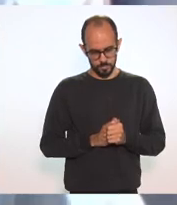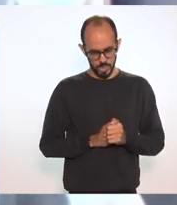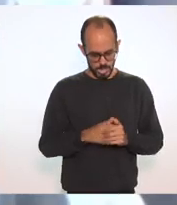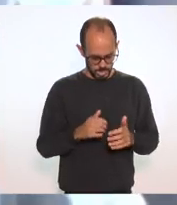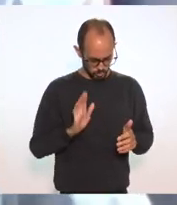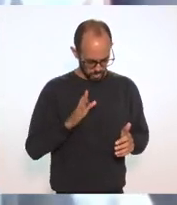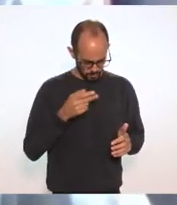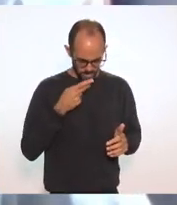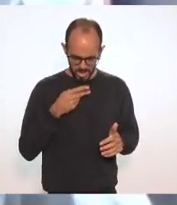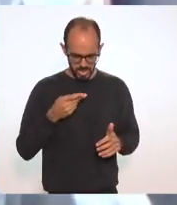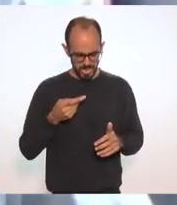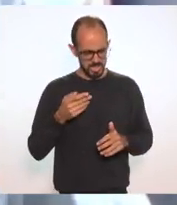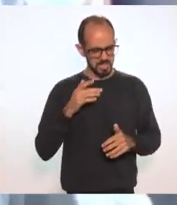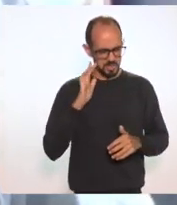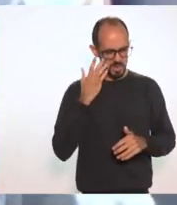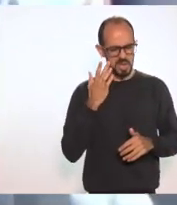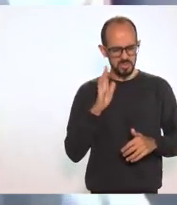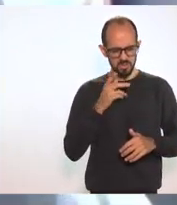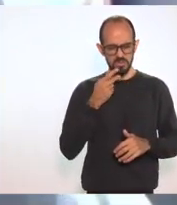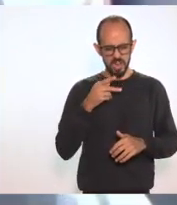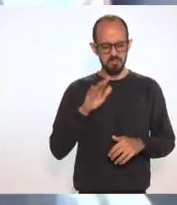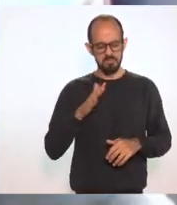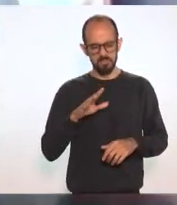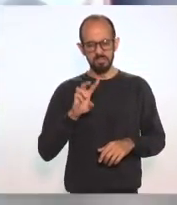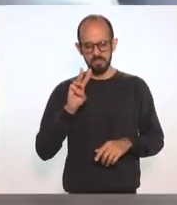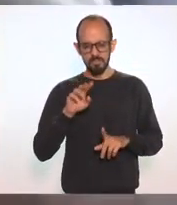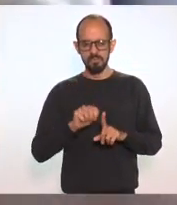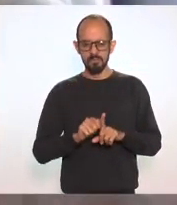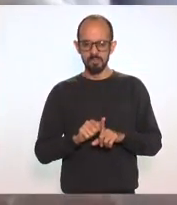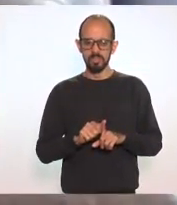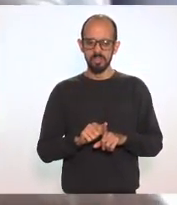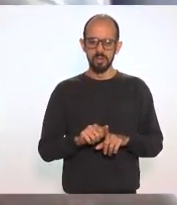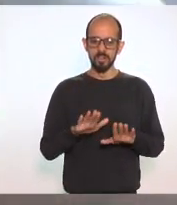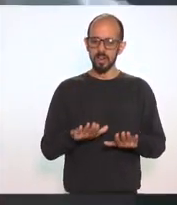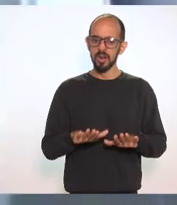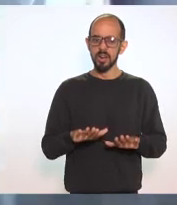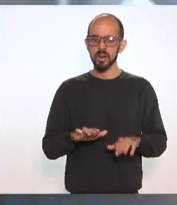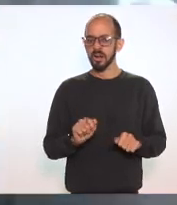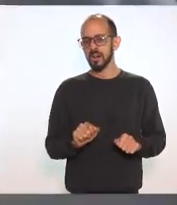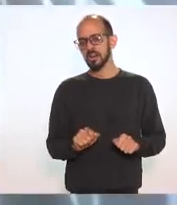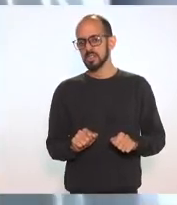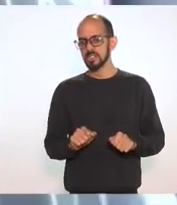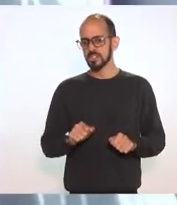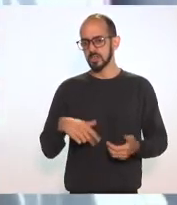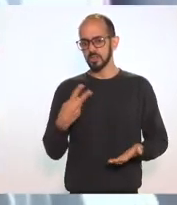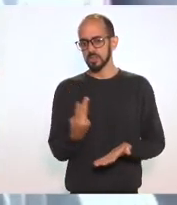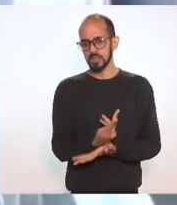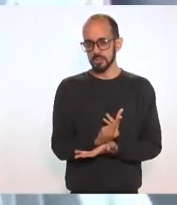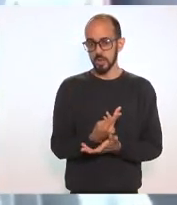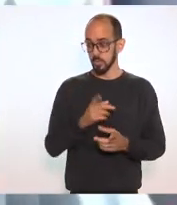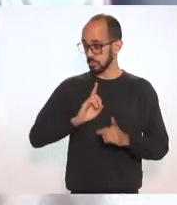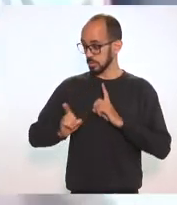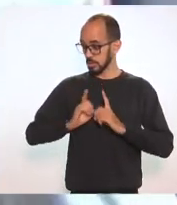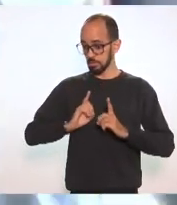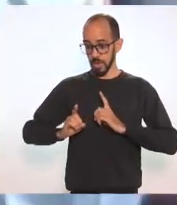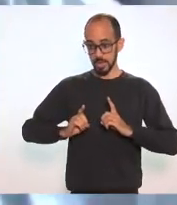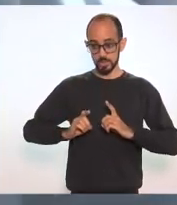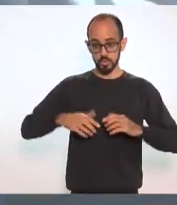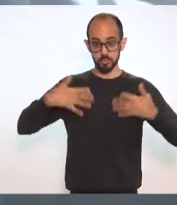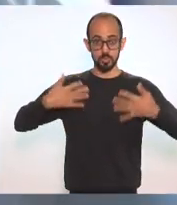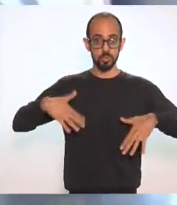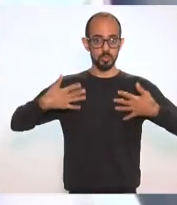não me engano, há uns 3 dias, mas Vossa Excelência, a gente estava no meio de um debate acalorado, todo mundo falando, e Vossa